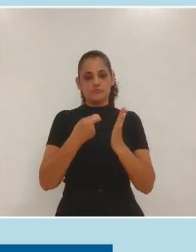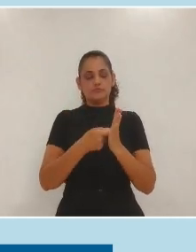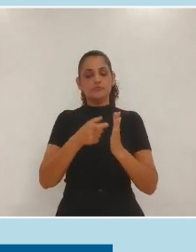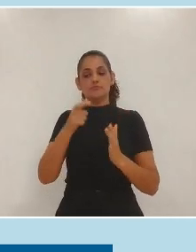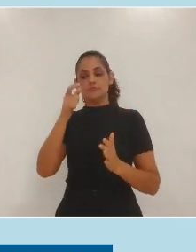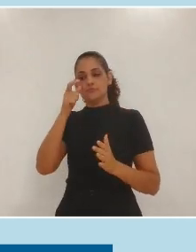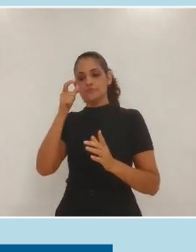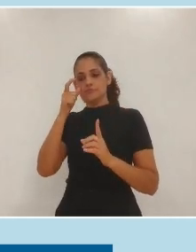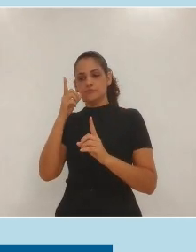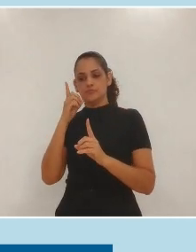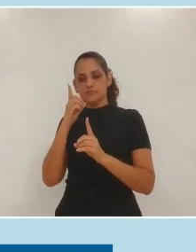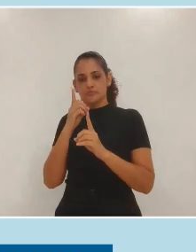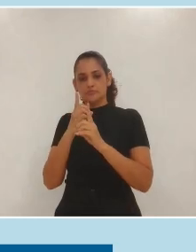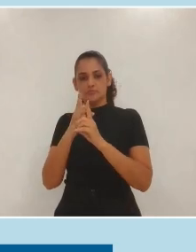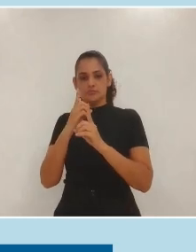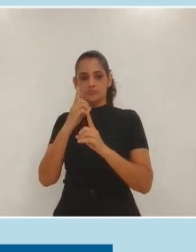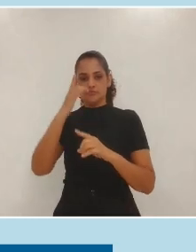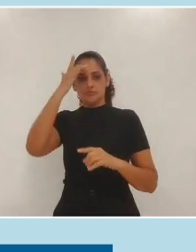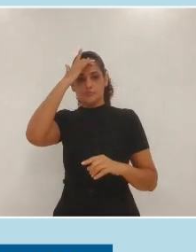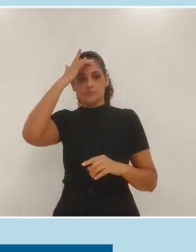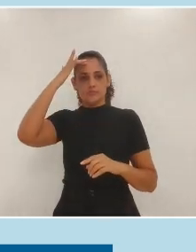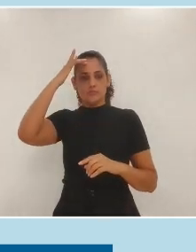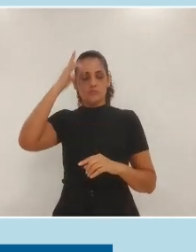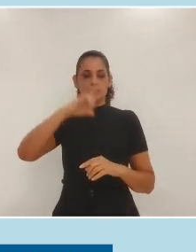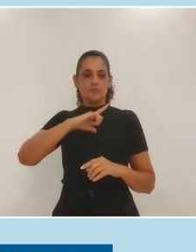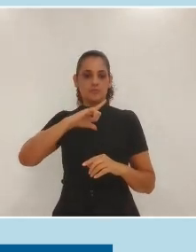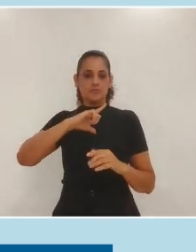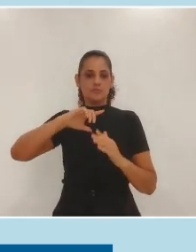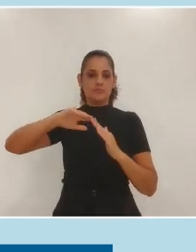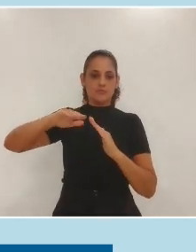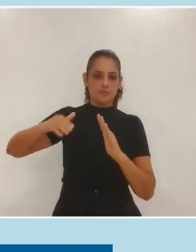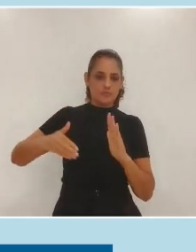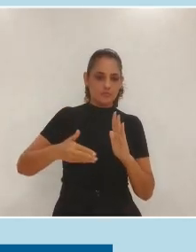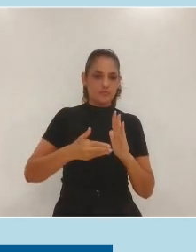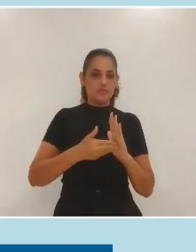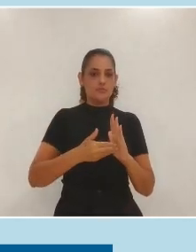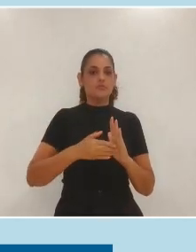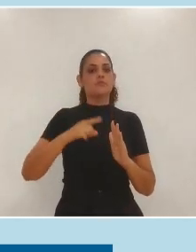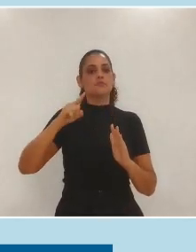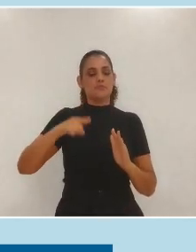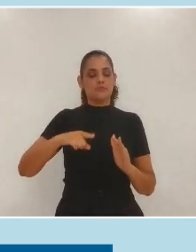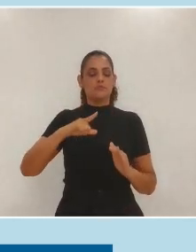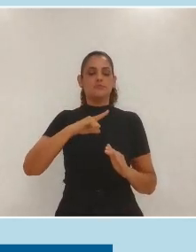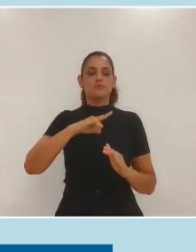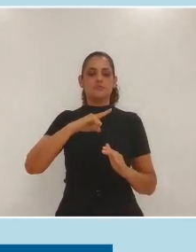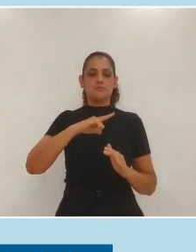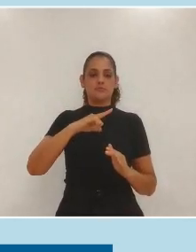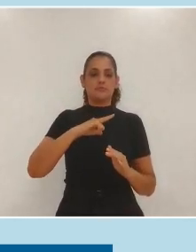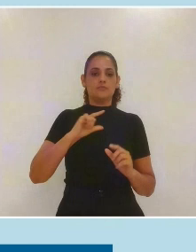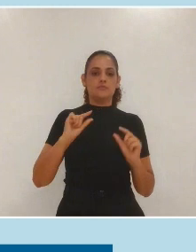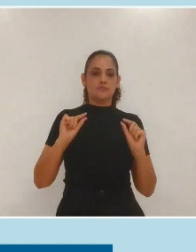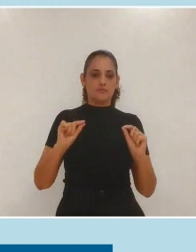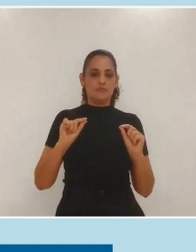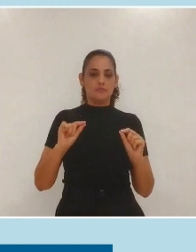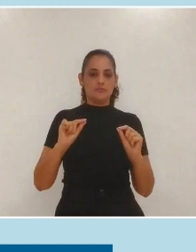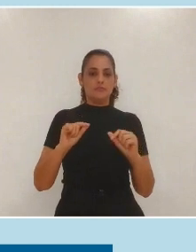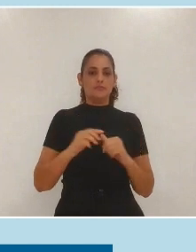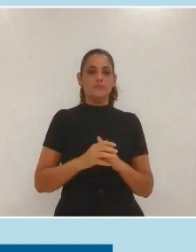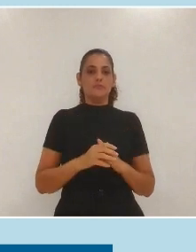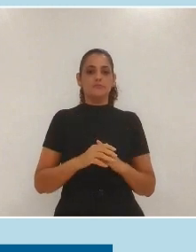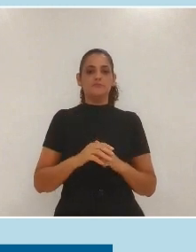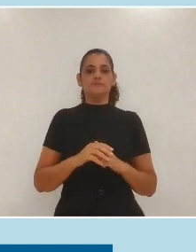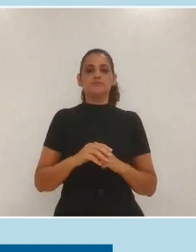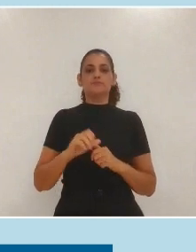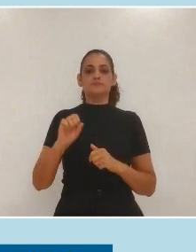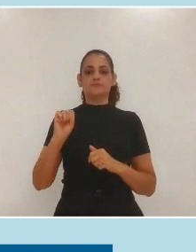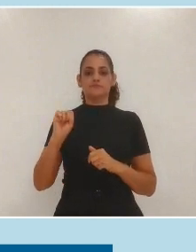isso. Quando a pessoa se encaixa em tudo isso, ela vai ter ali provavelmente a síndrome de Ehlers-Danlos.